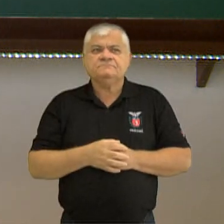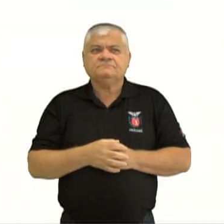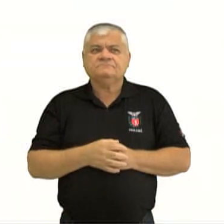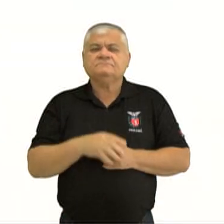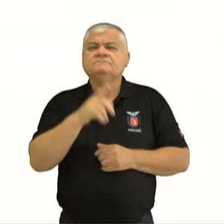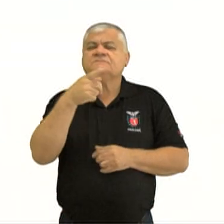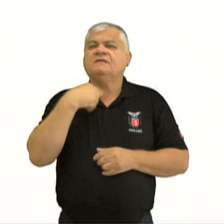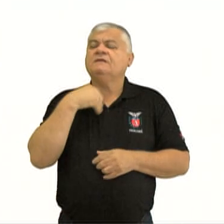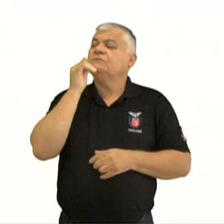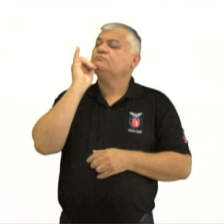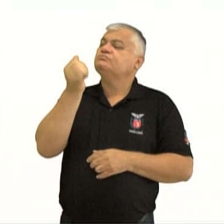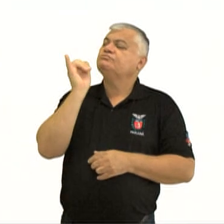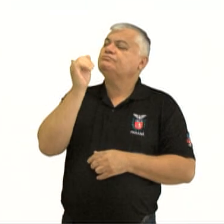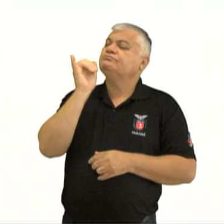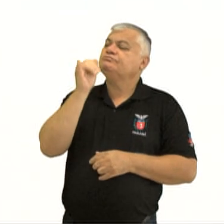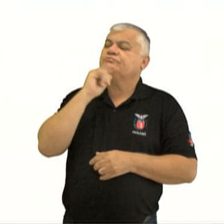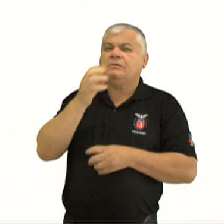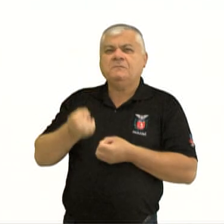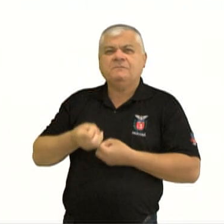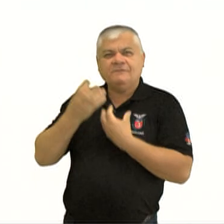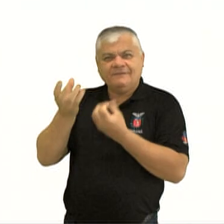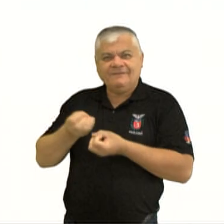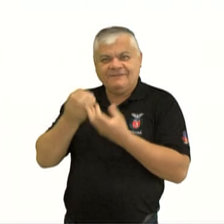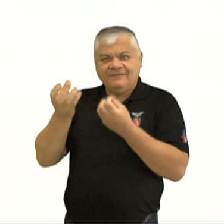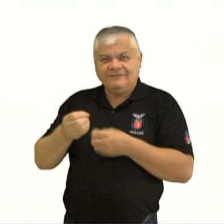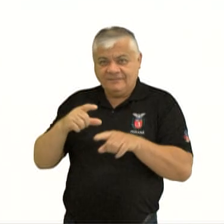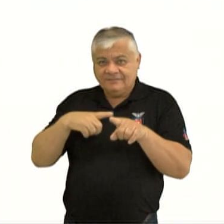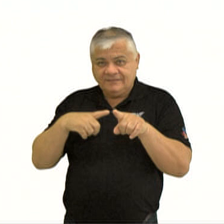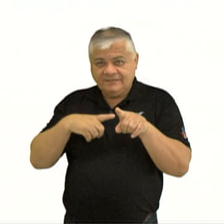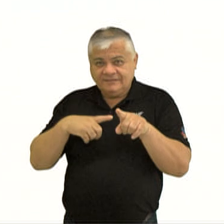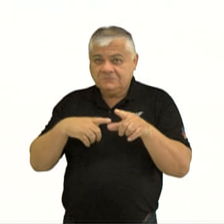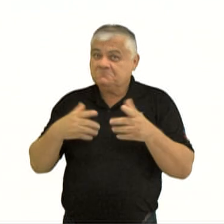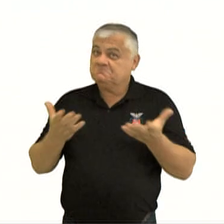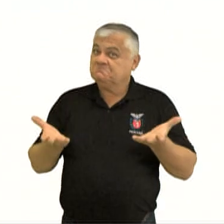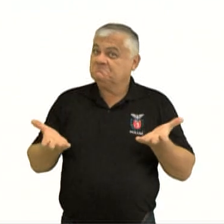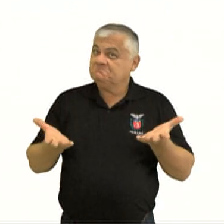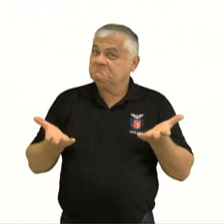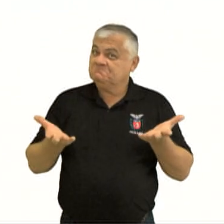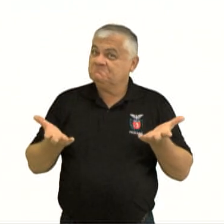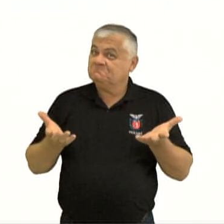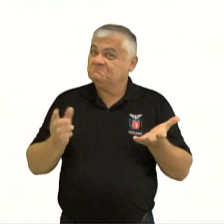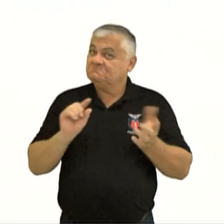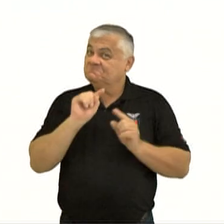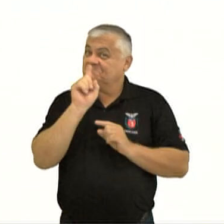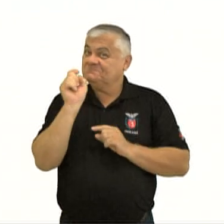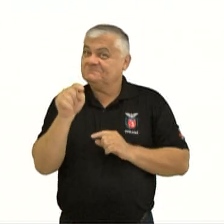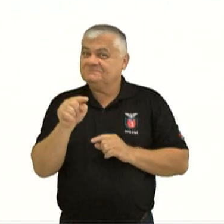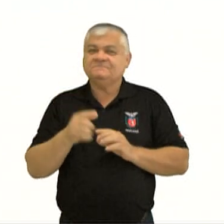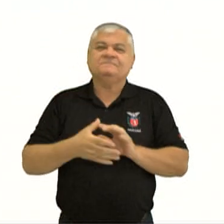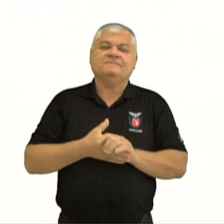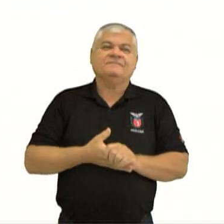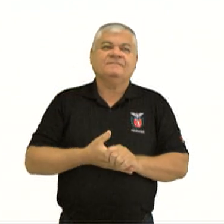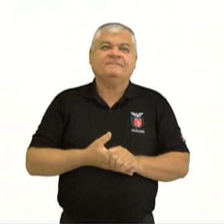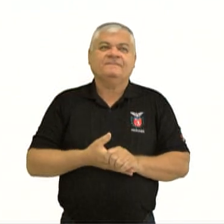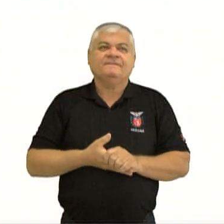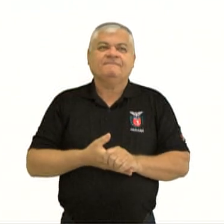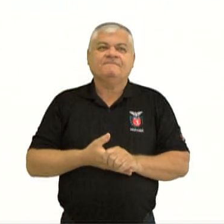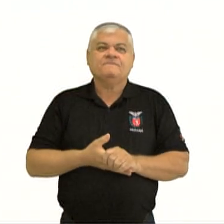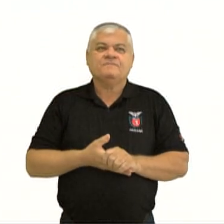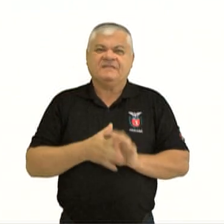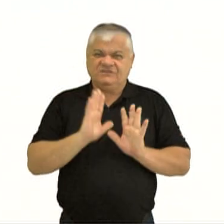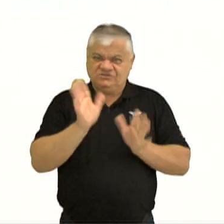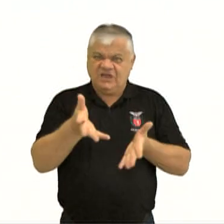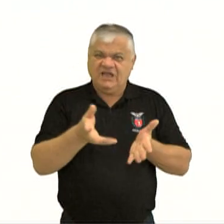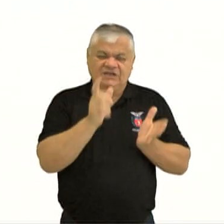Costuma contar às pessoas sobre as suas experiências? Será que você conta? Você já